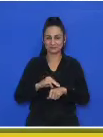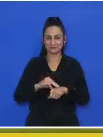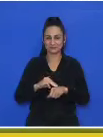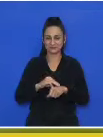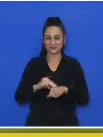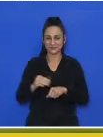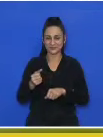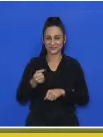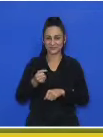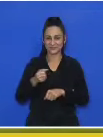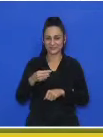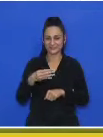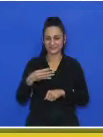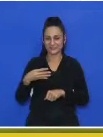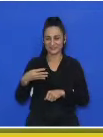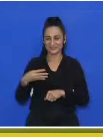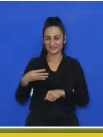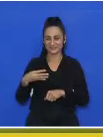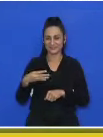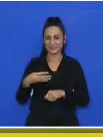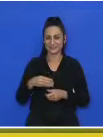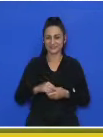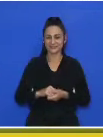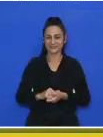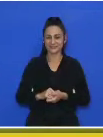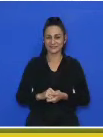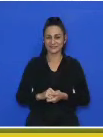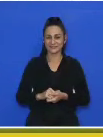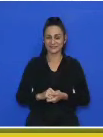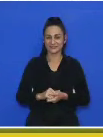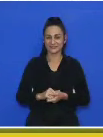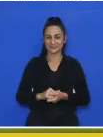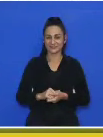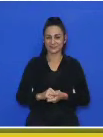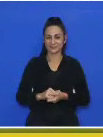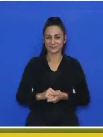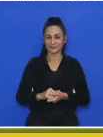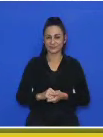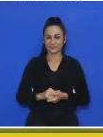número 14. Marrom, 14.